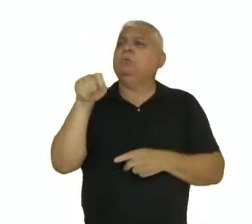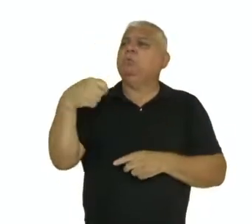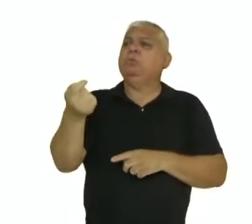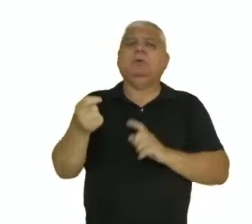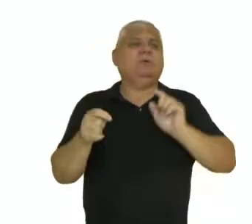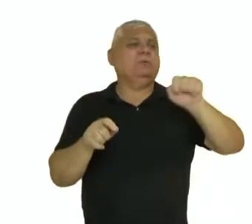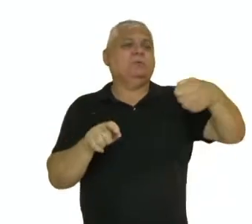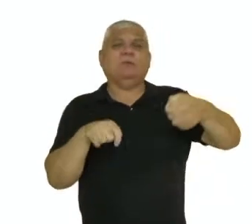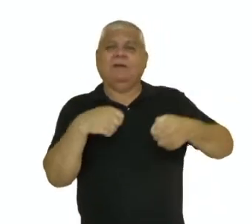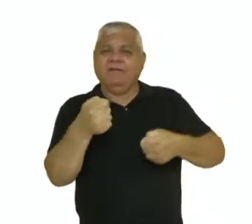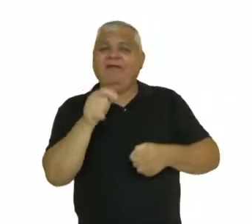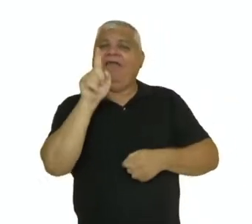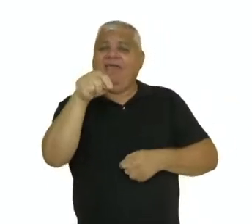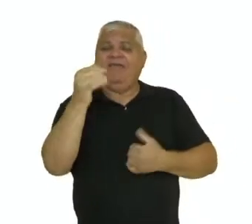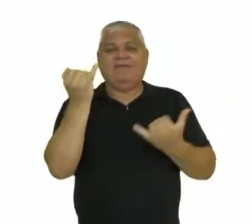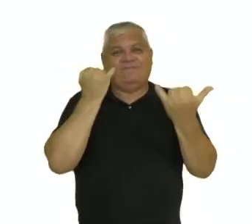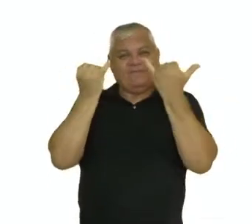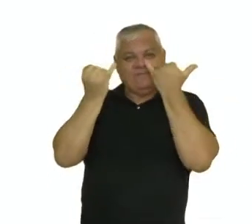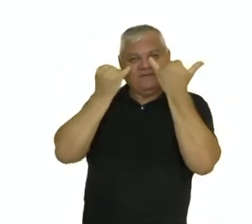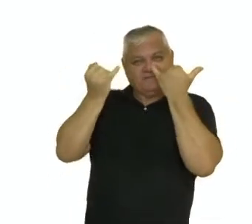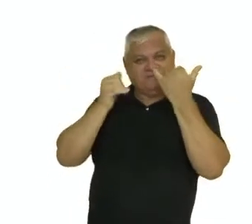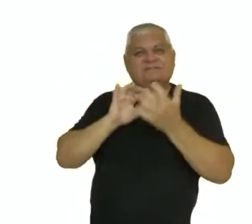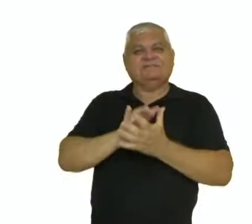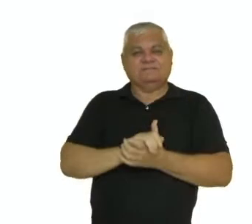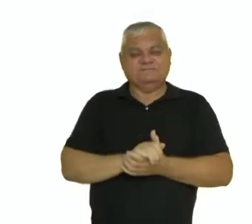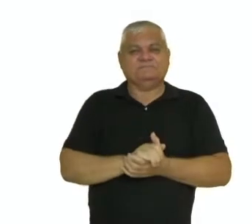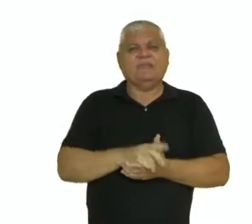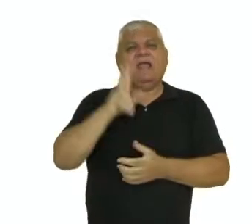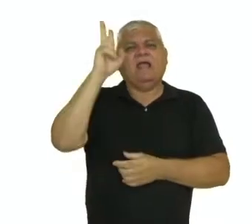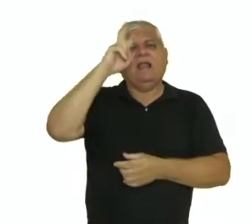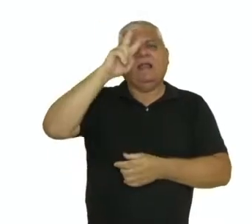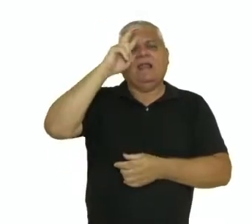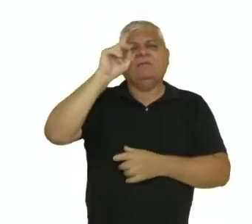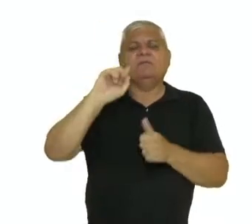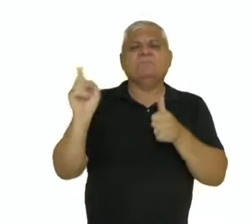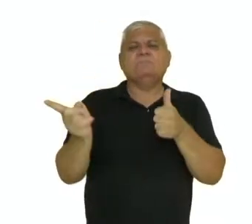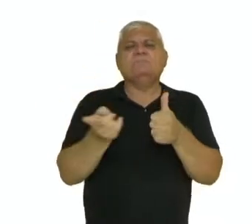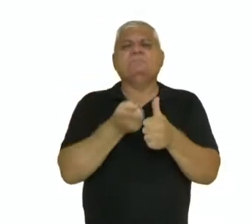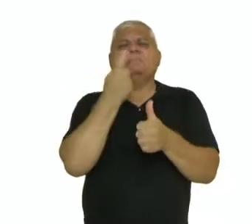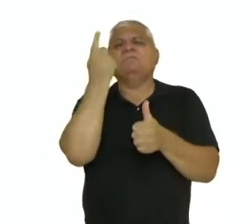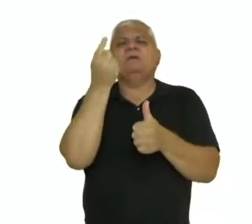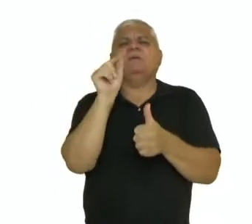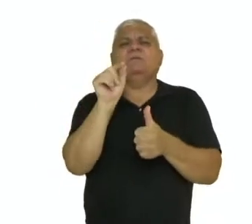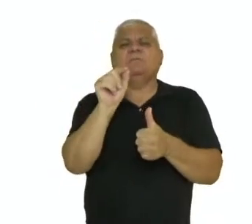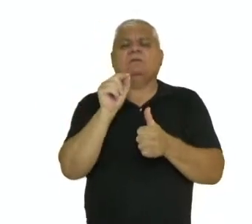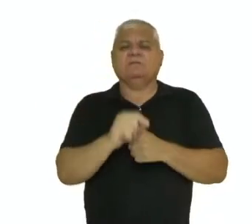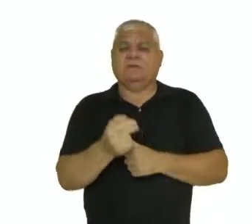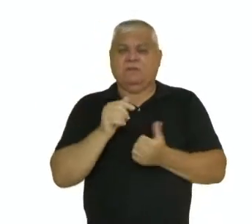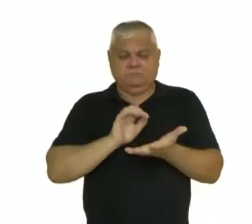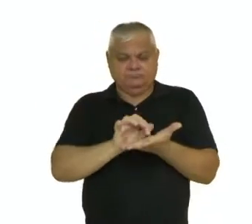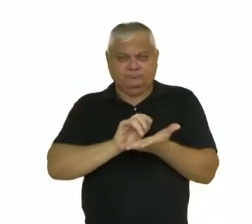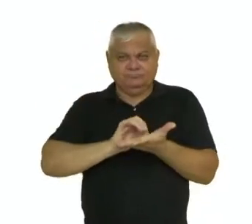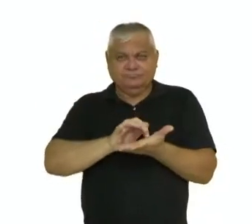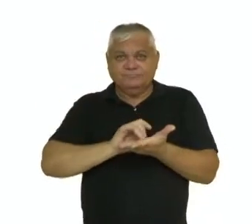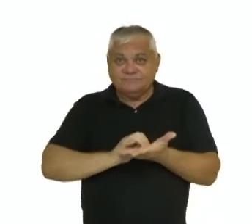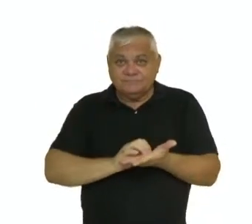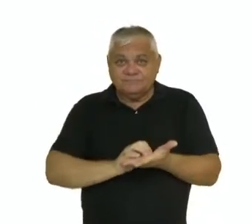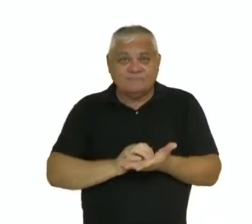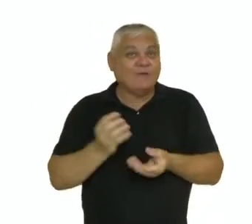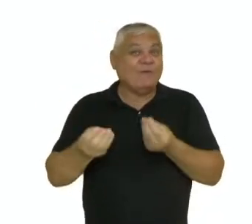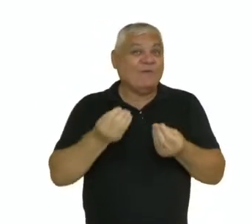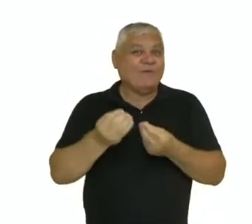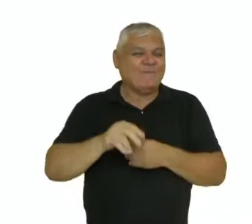de representações informativas. Você se lembra como foi a sua primeira vez com essa linguagem digital? Que tal fazer